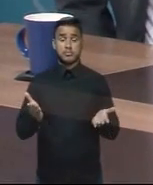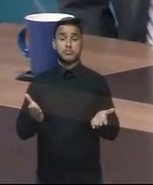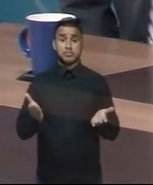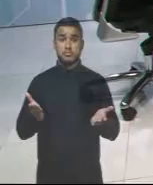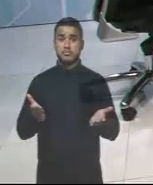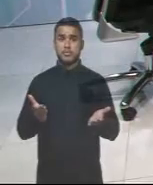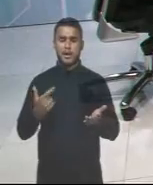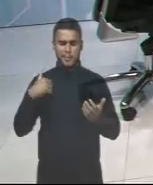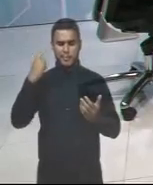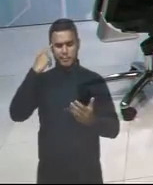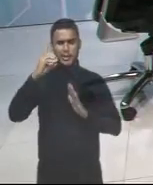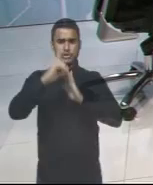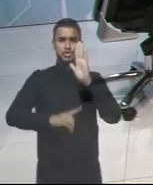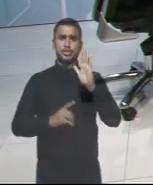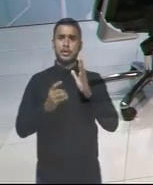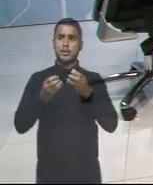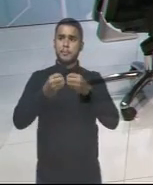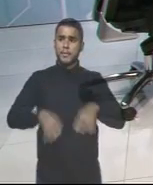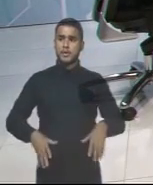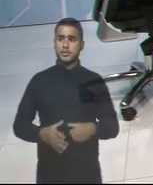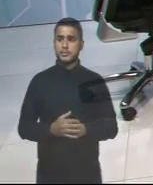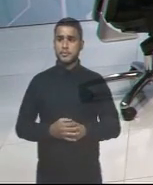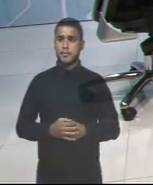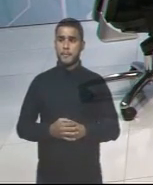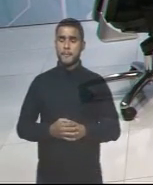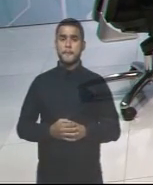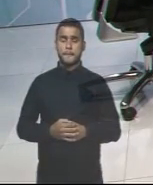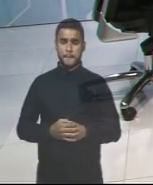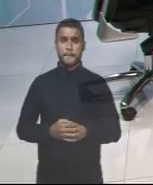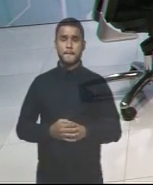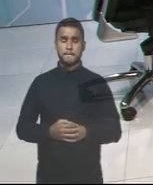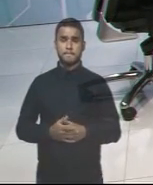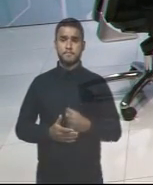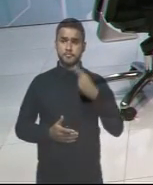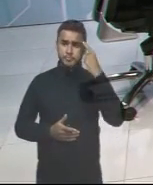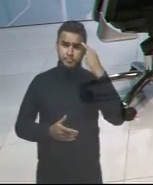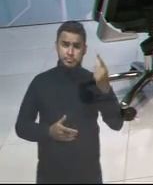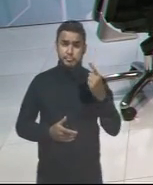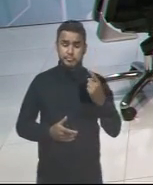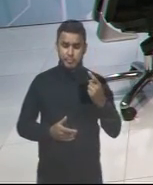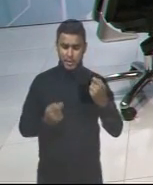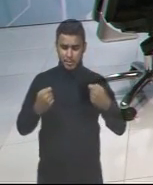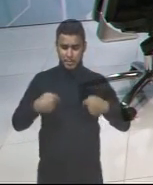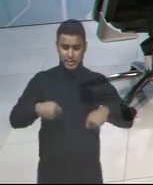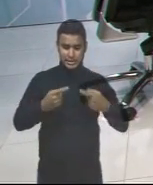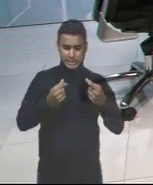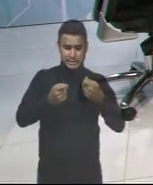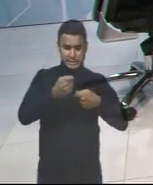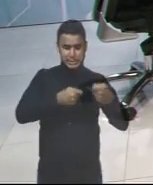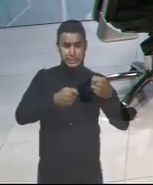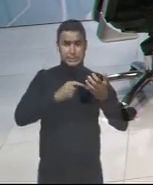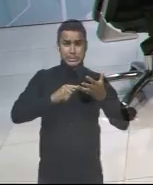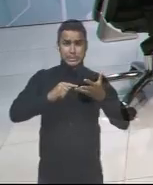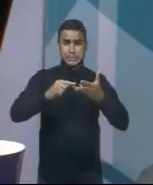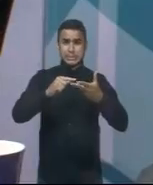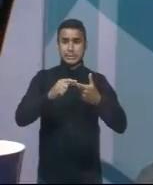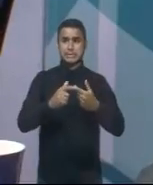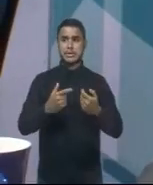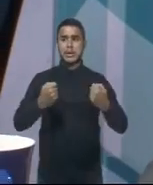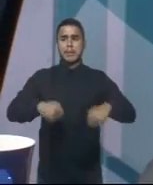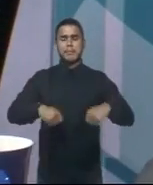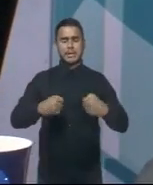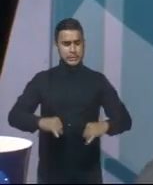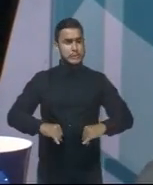da aposentadoria. Não se faz um ajuste econômico sem dor. E com as finanças do